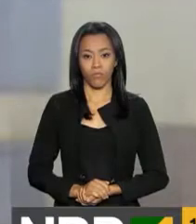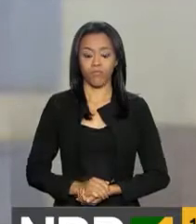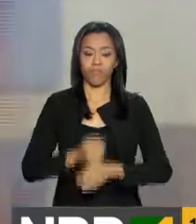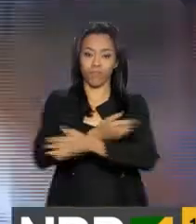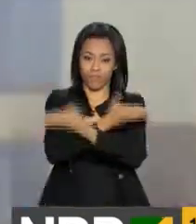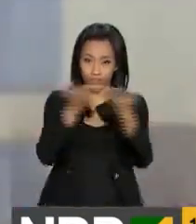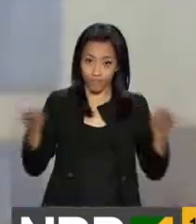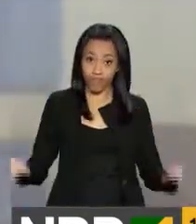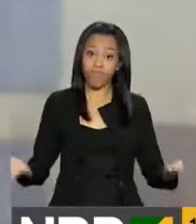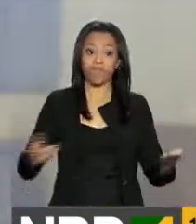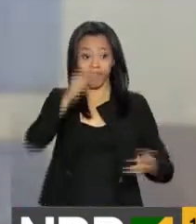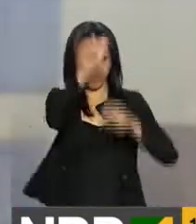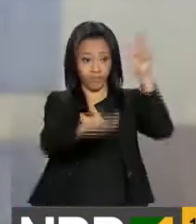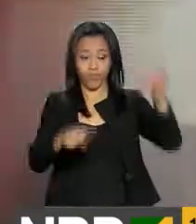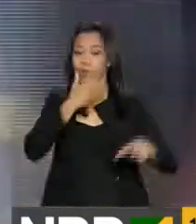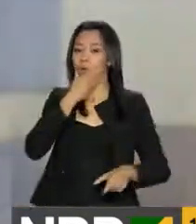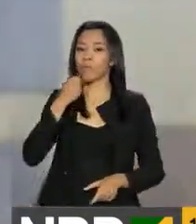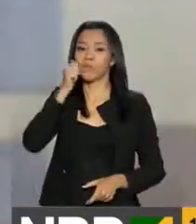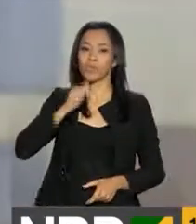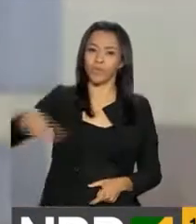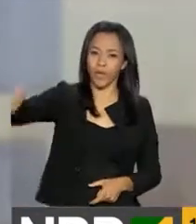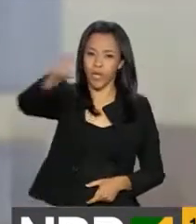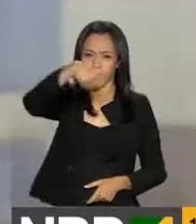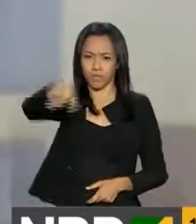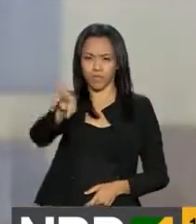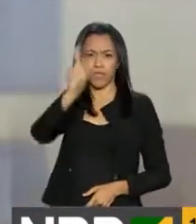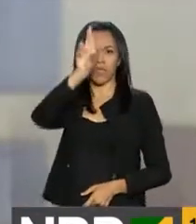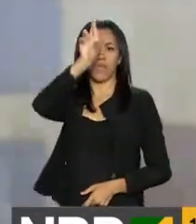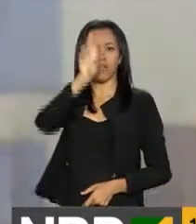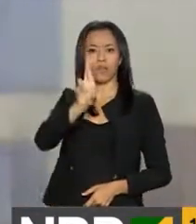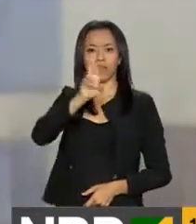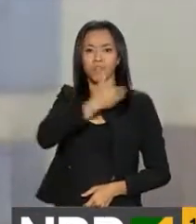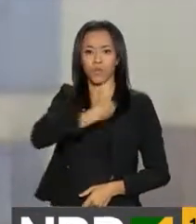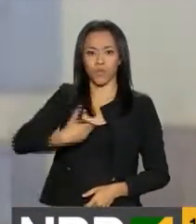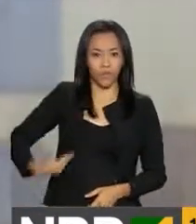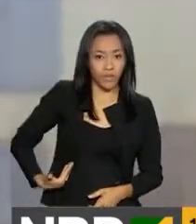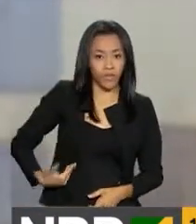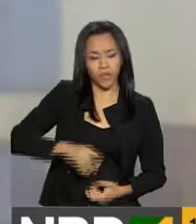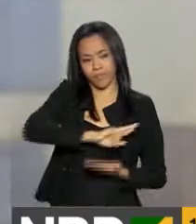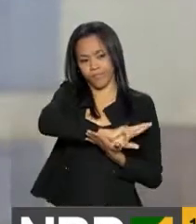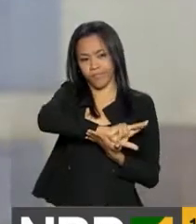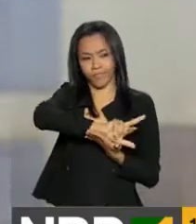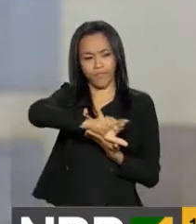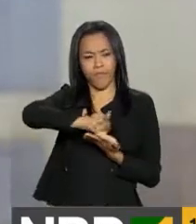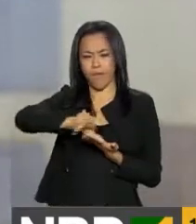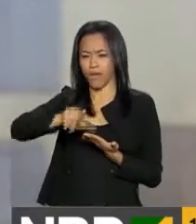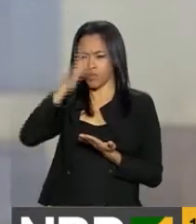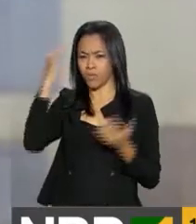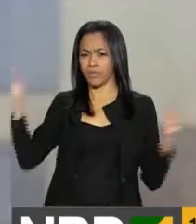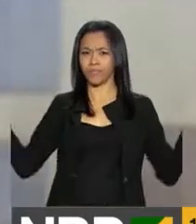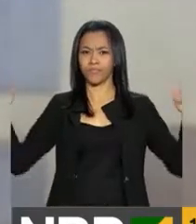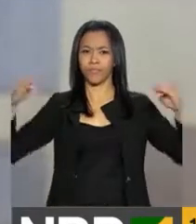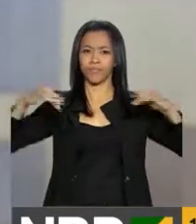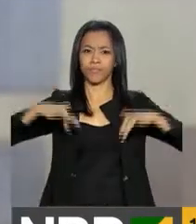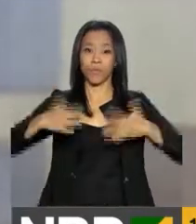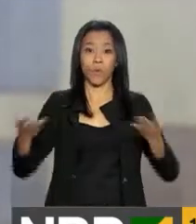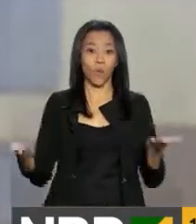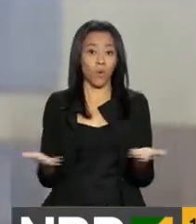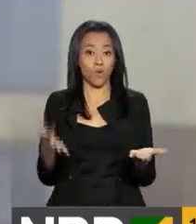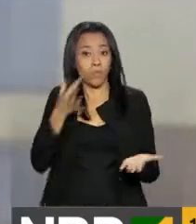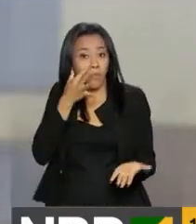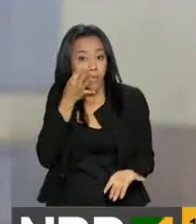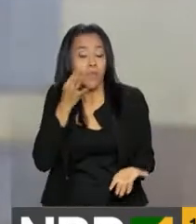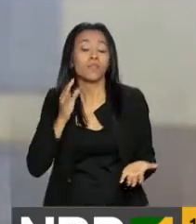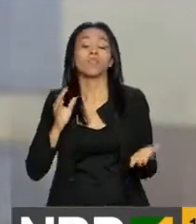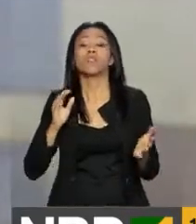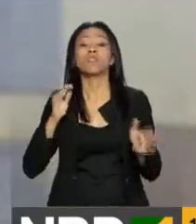Senhoras e senhores chefes de Estado, de governo e demais dignatários presentes a este 8º Fórum